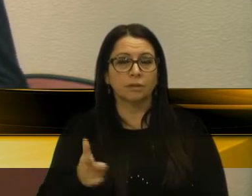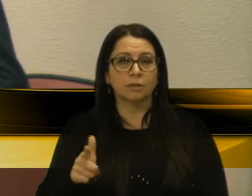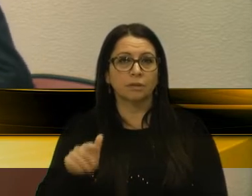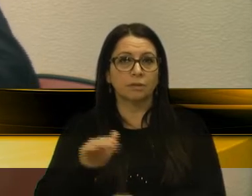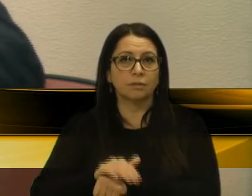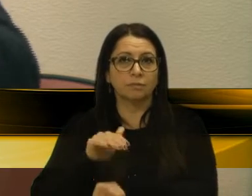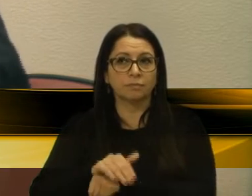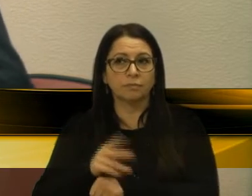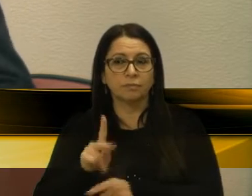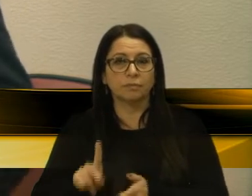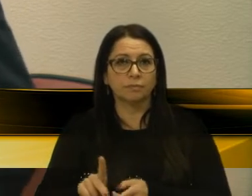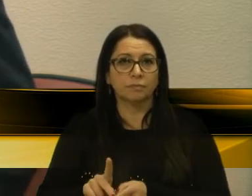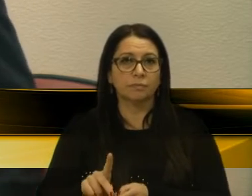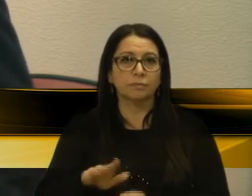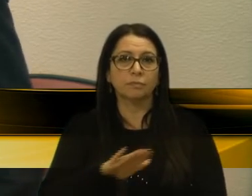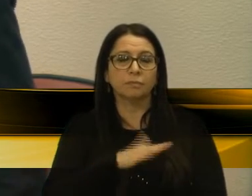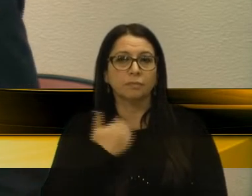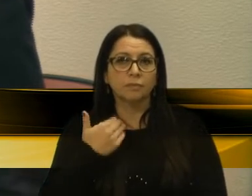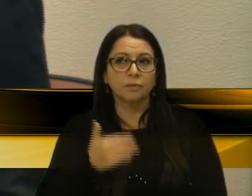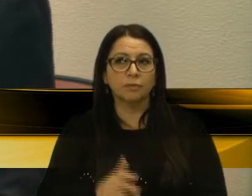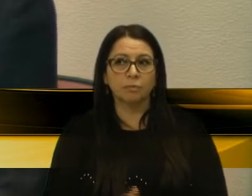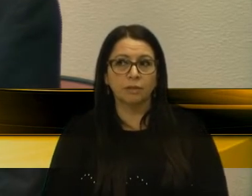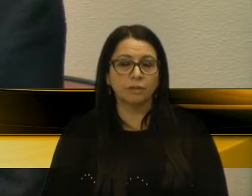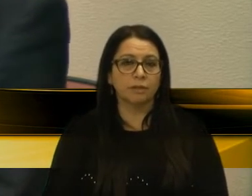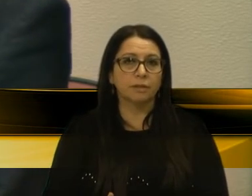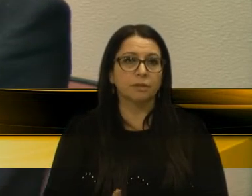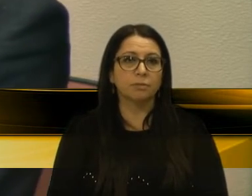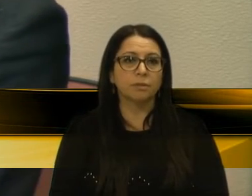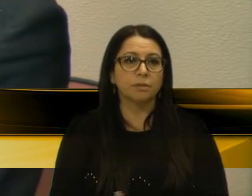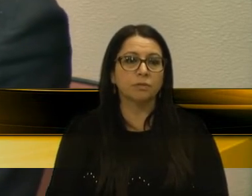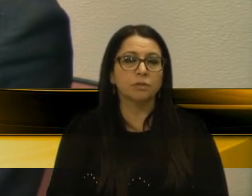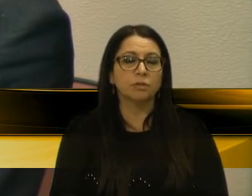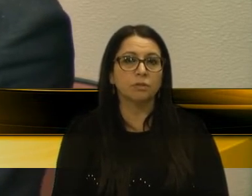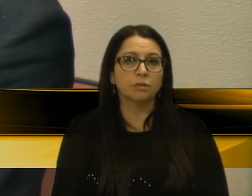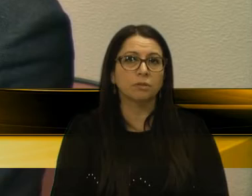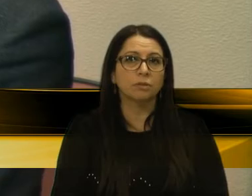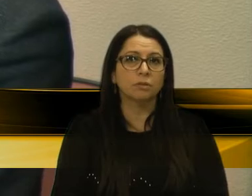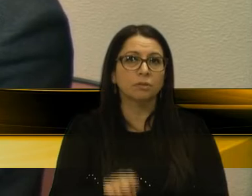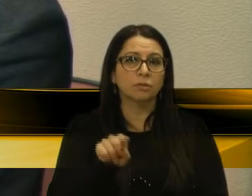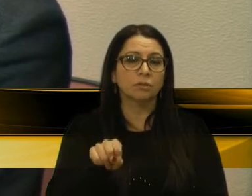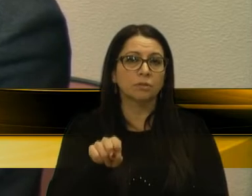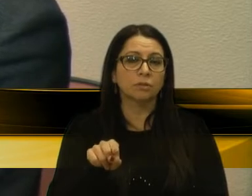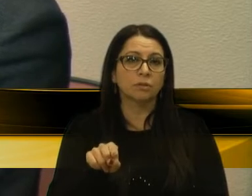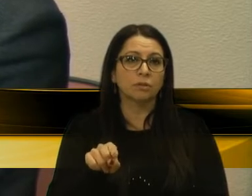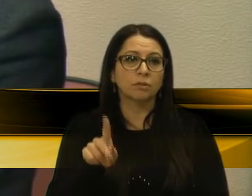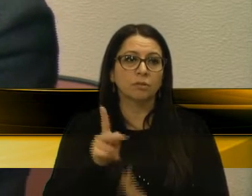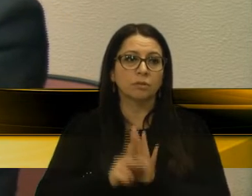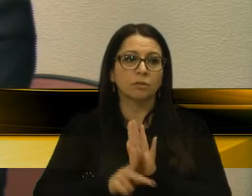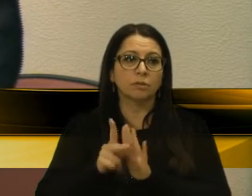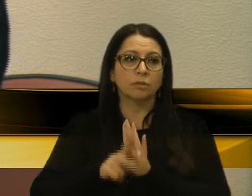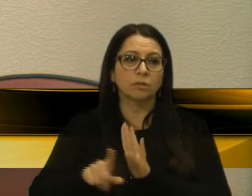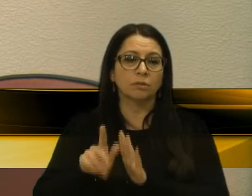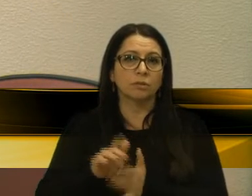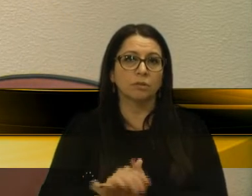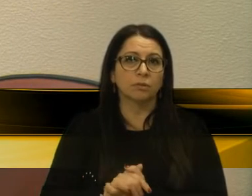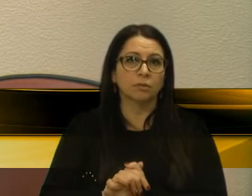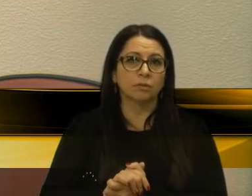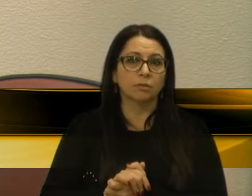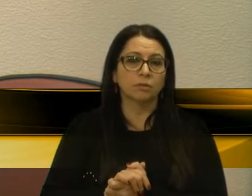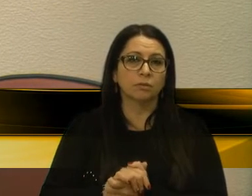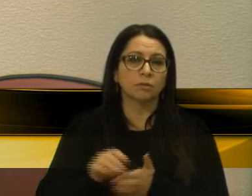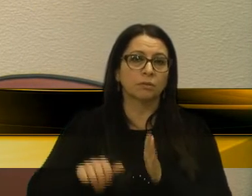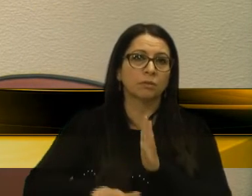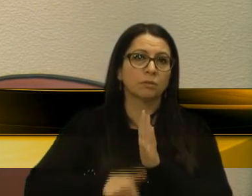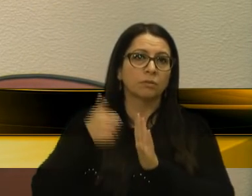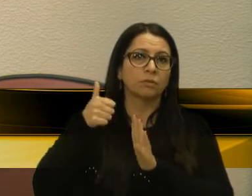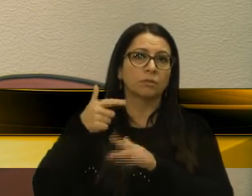muitos inocentes são mortos todos os dias no nosso país, e eu vejo que este projeto vem ao encontro de melhorar